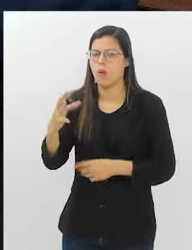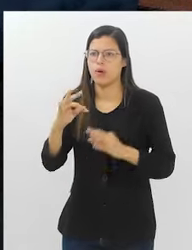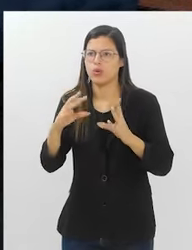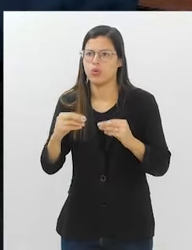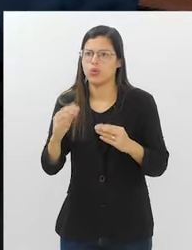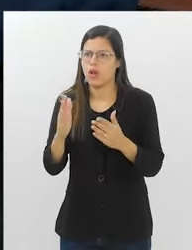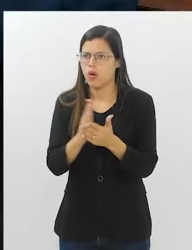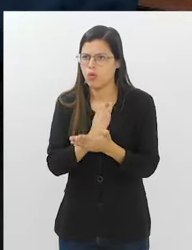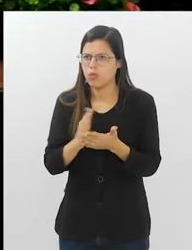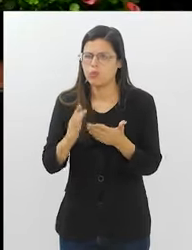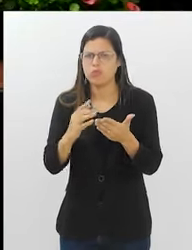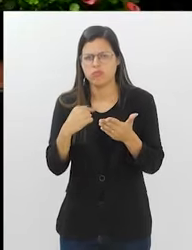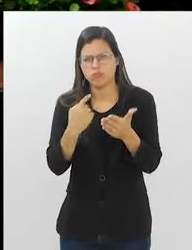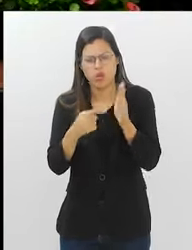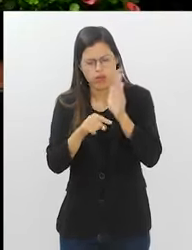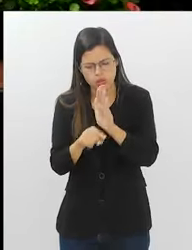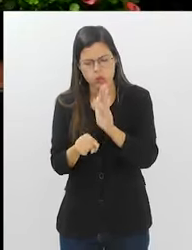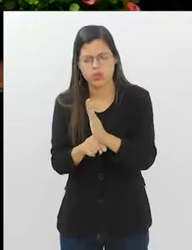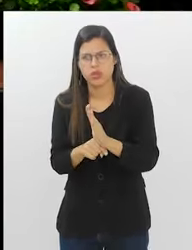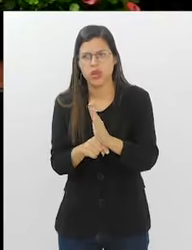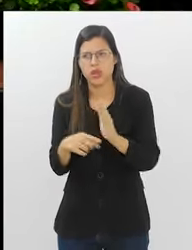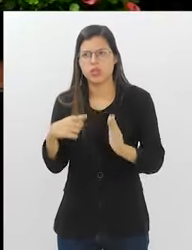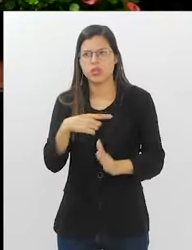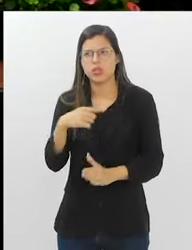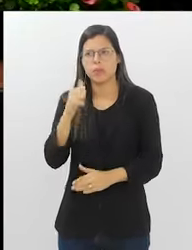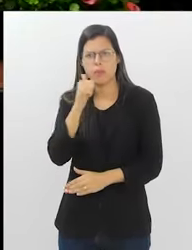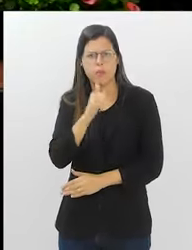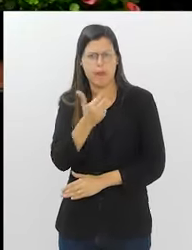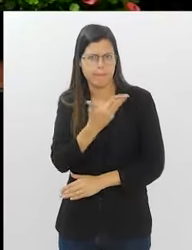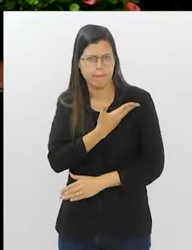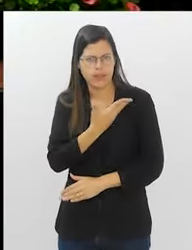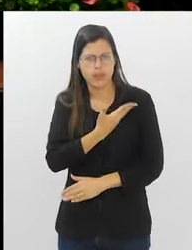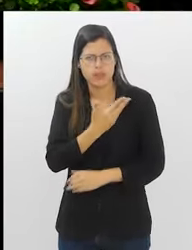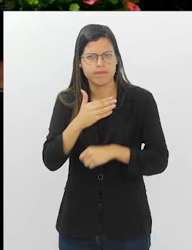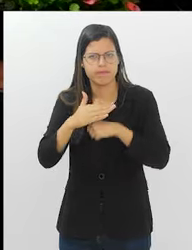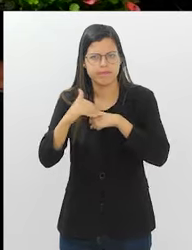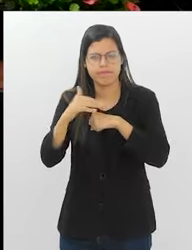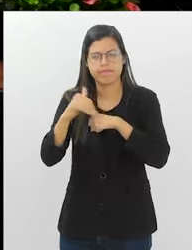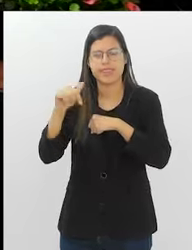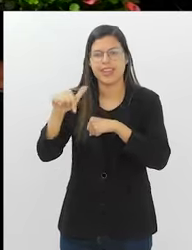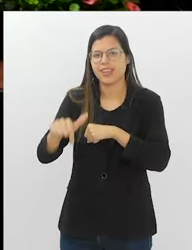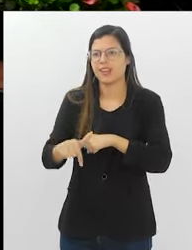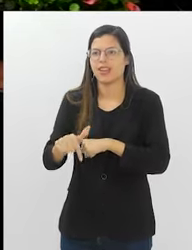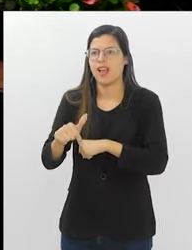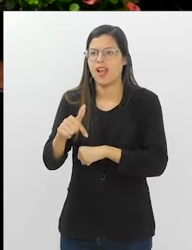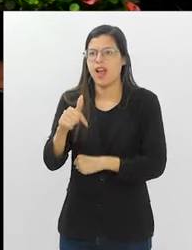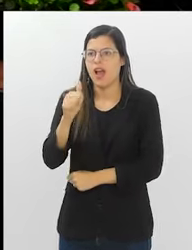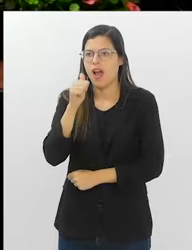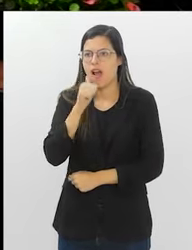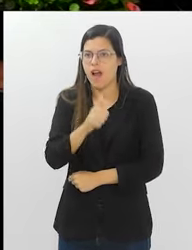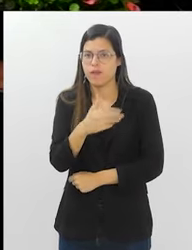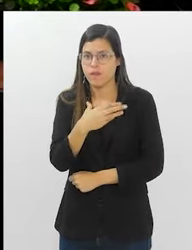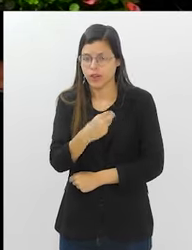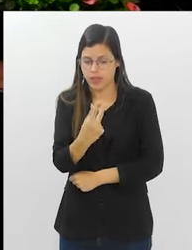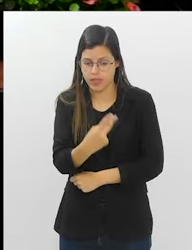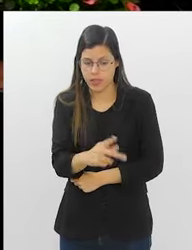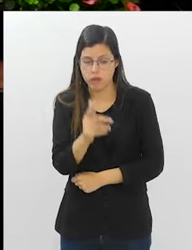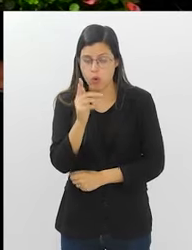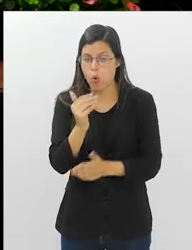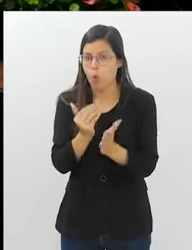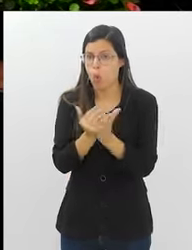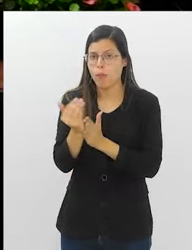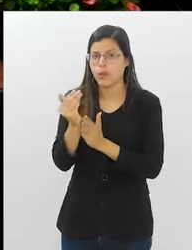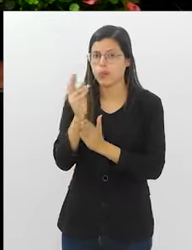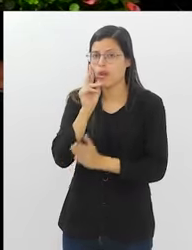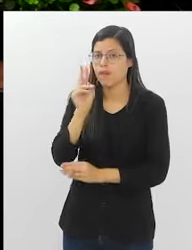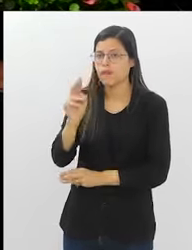questões. Algumas a gente acabava ajudando mesmo. Eu tinha uma amiga muito querida que a filha dela começou a ver a avó.